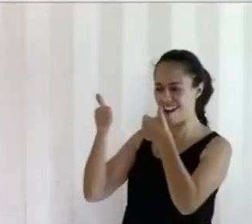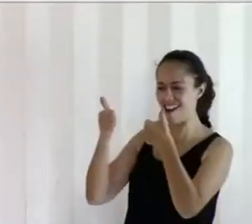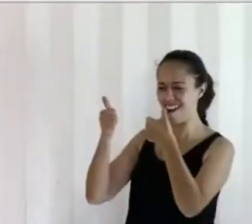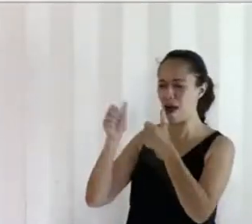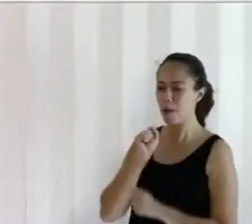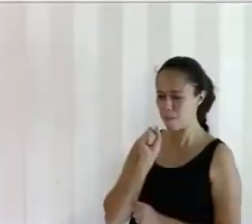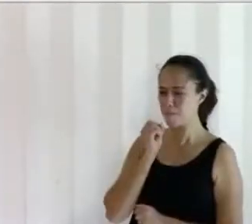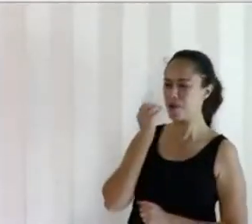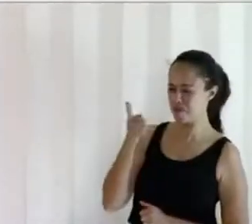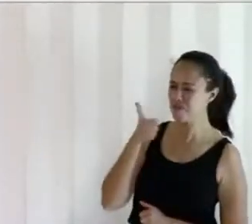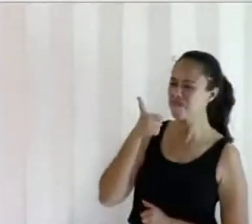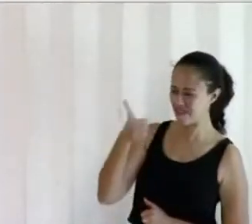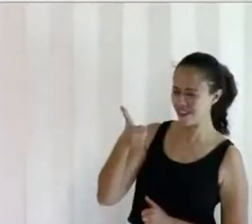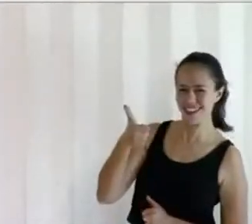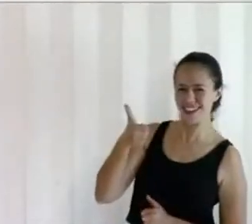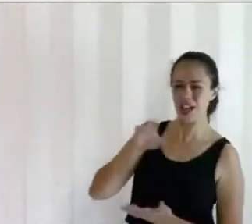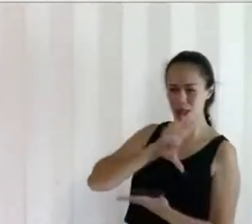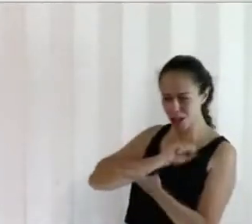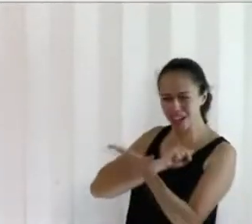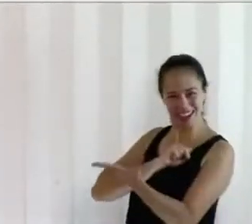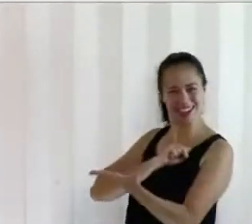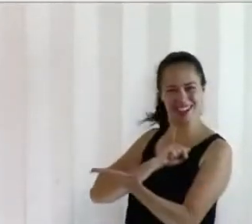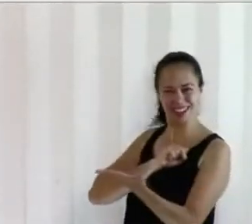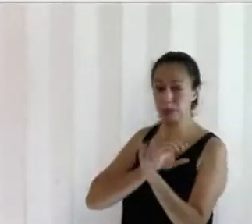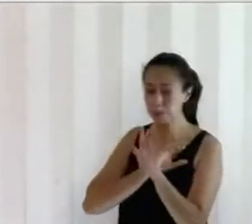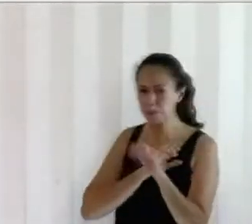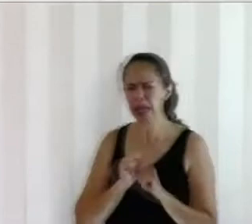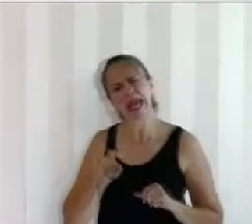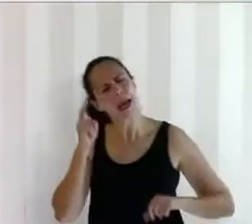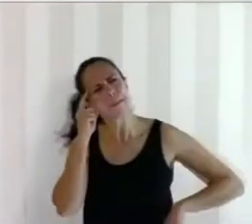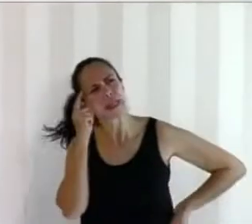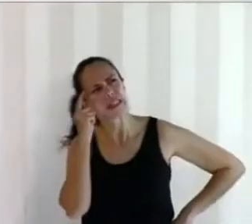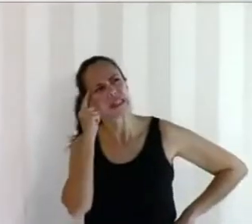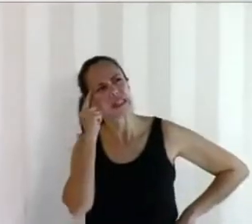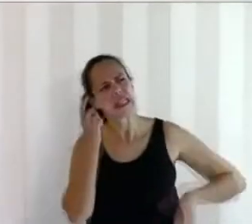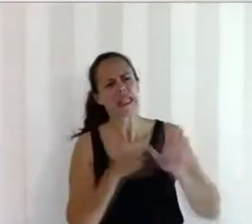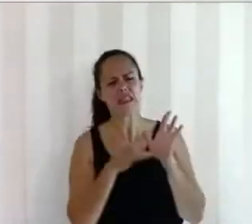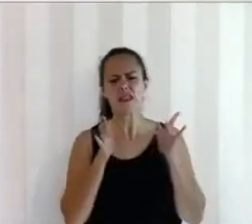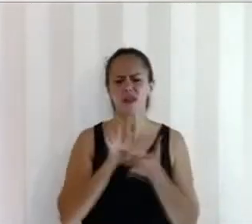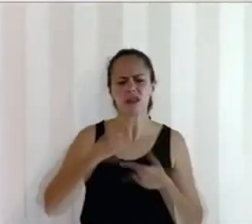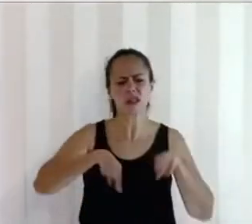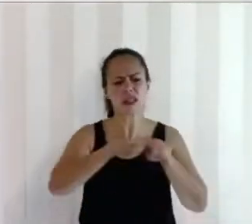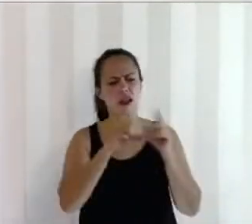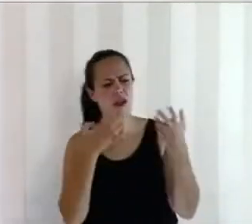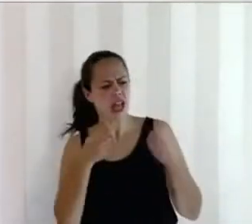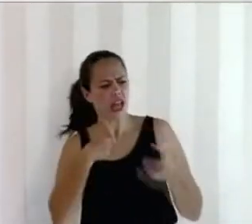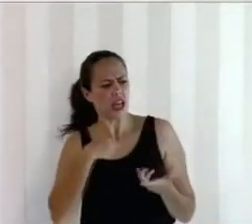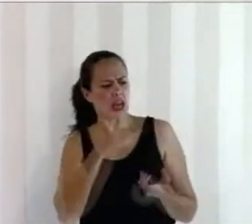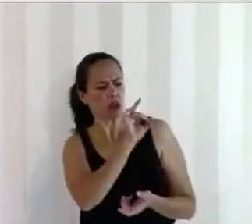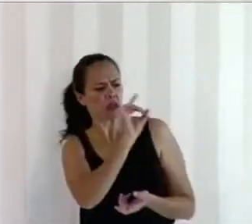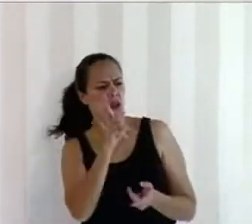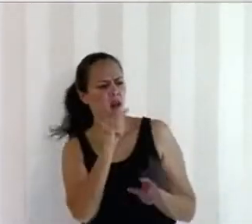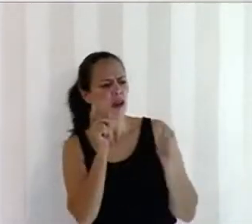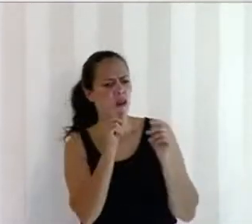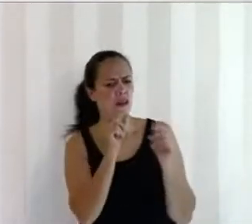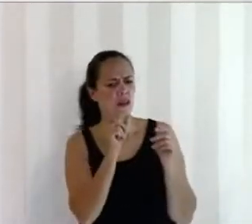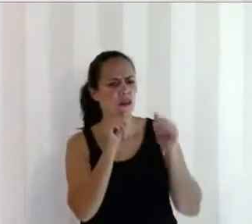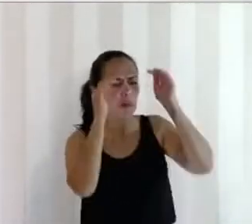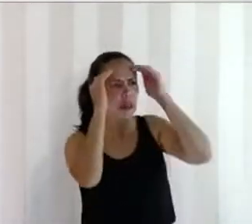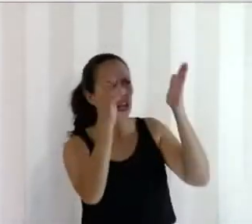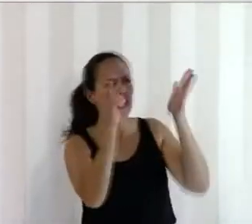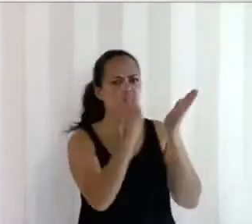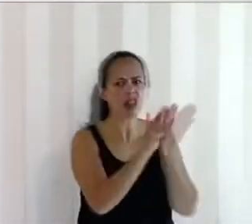aí ainda traz um outro fator complicador aqui. Ele diz que nós temos de ser, que